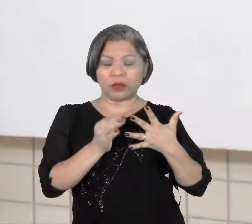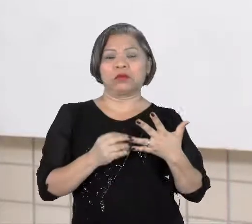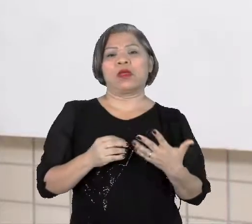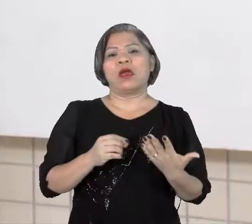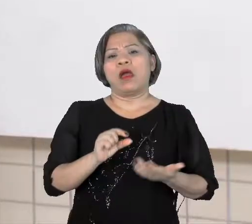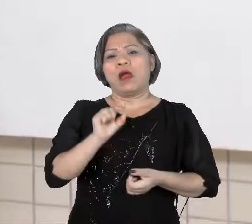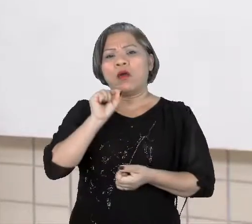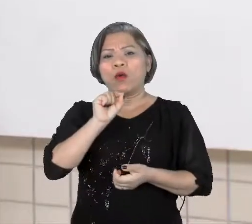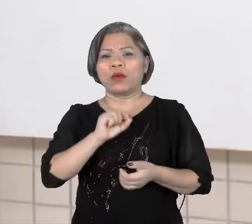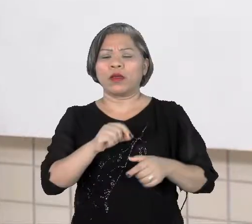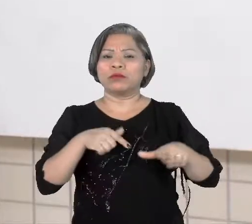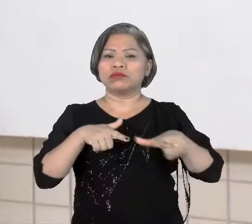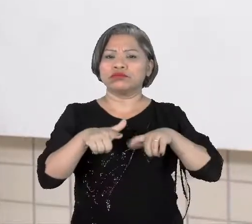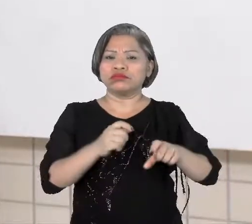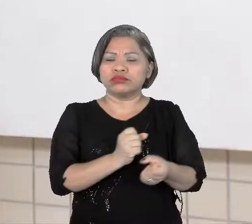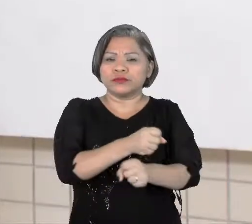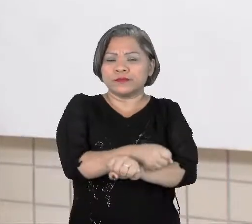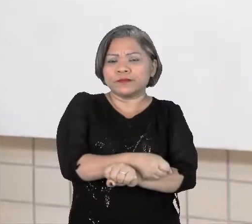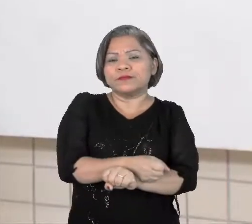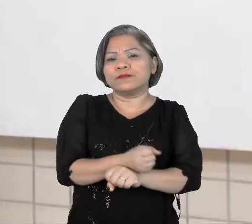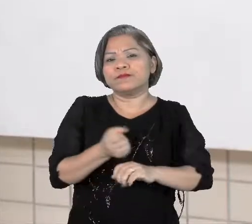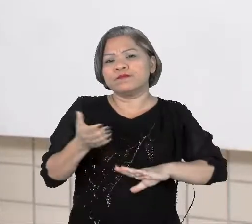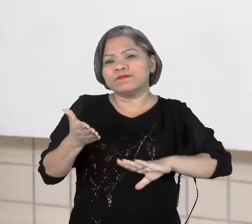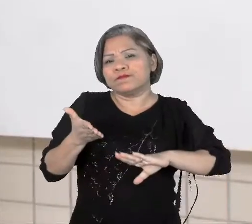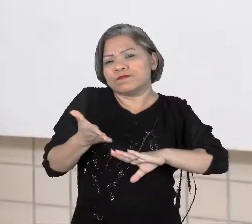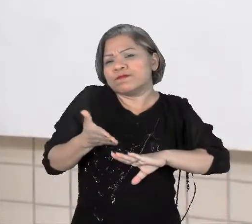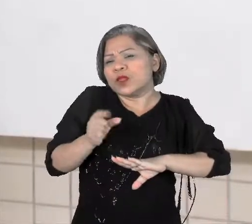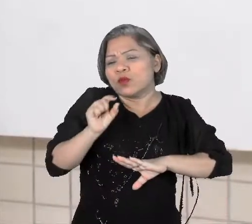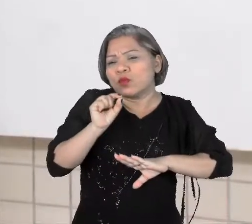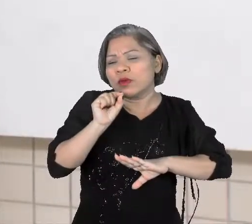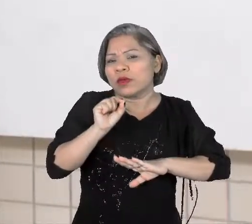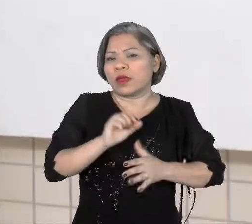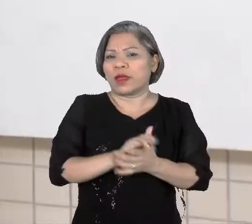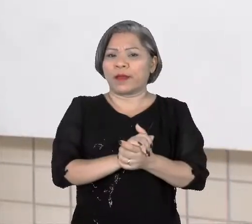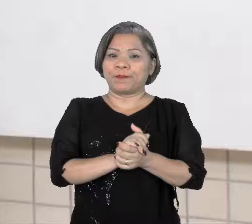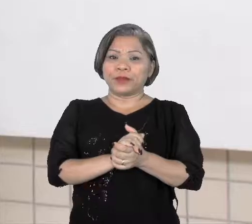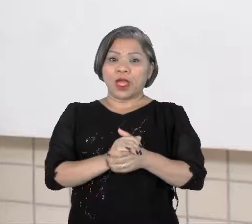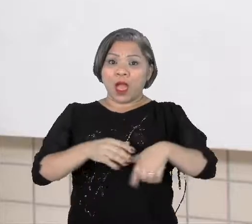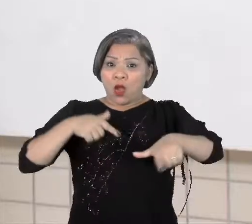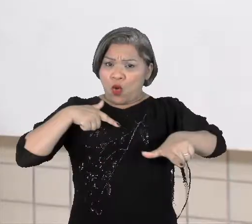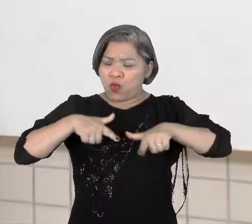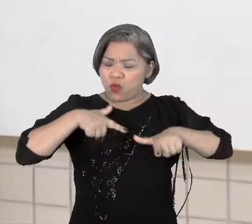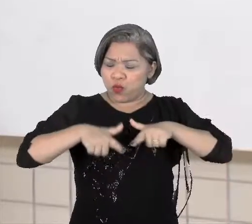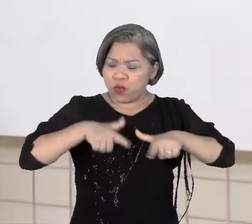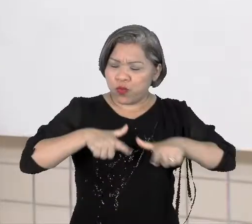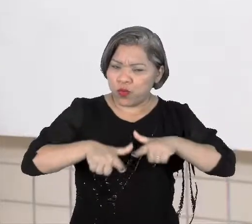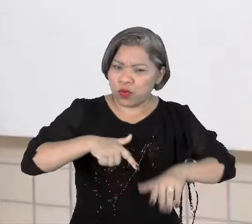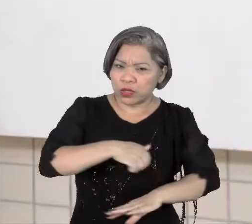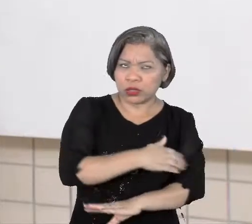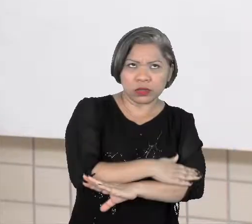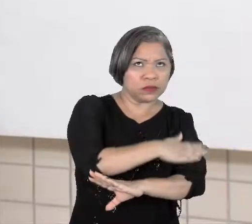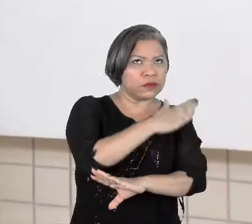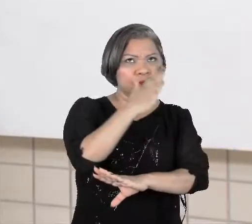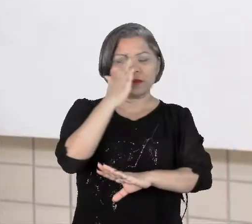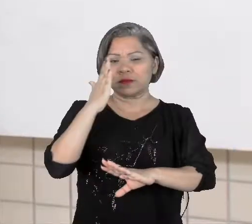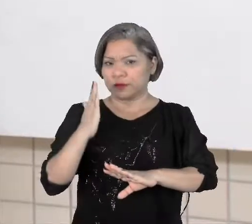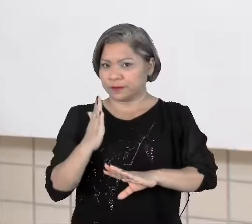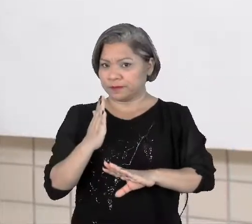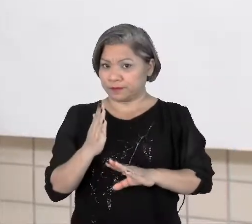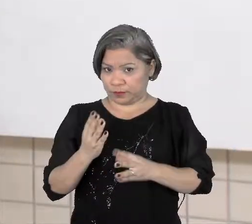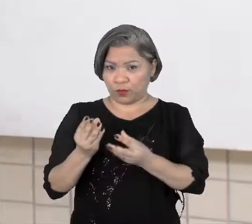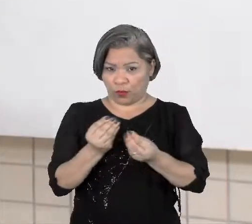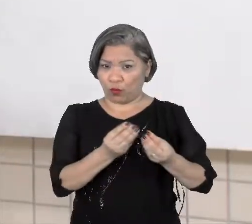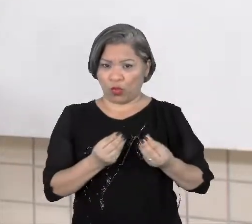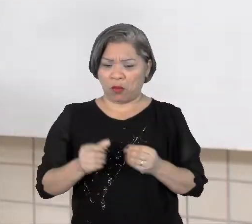escravo contemporâneo é a jornada exaustiva do trabalho. Ou seja, muitos trabalhadores eles são submetidos